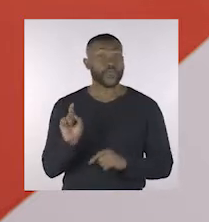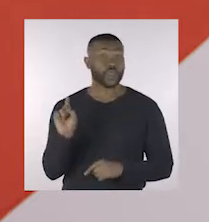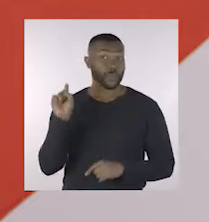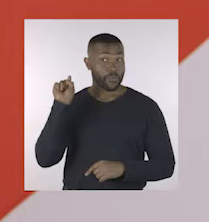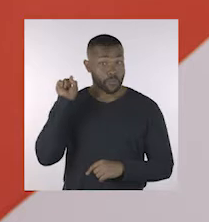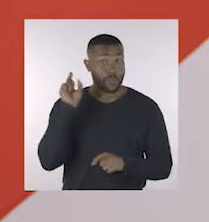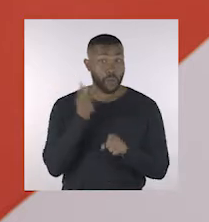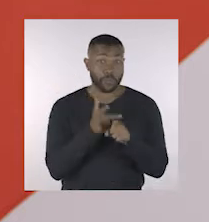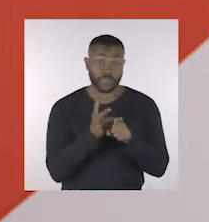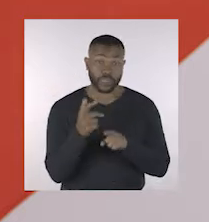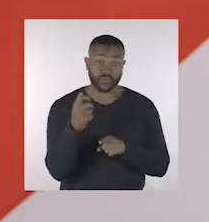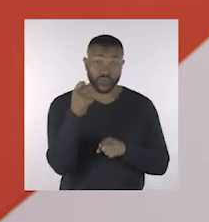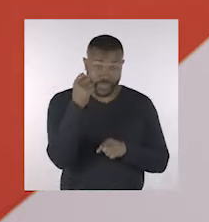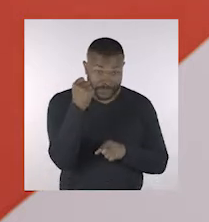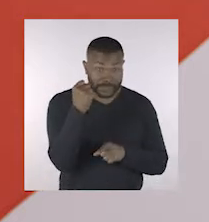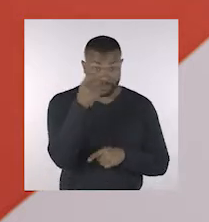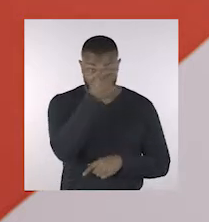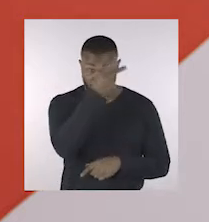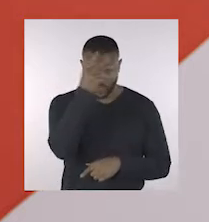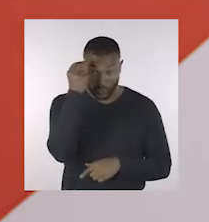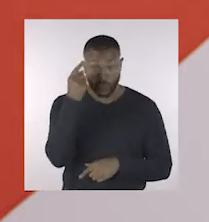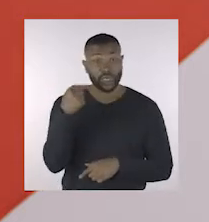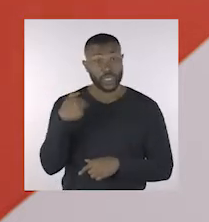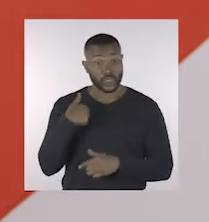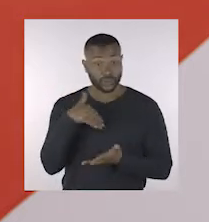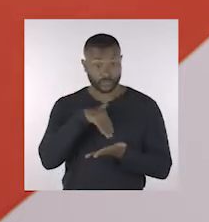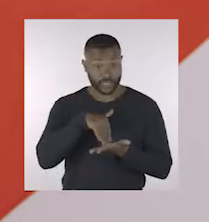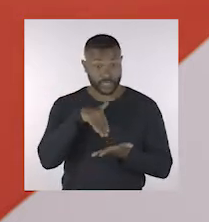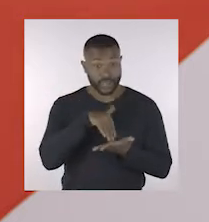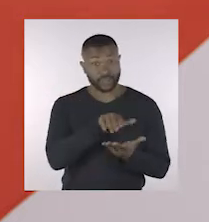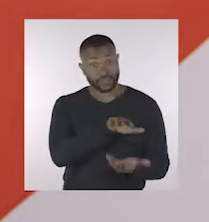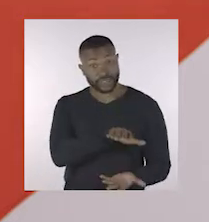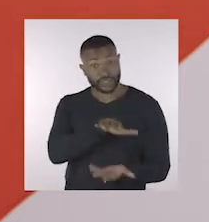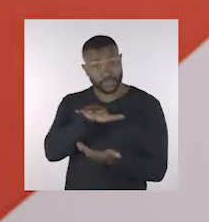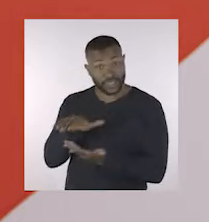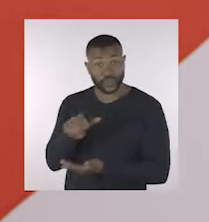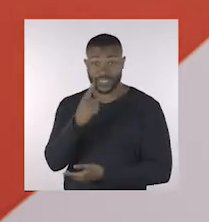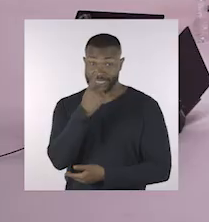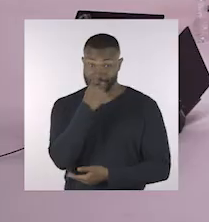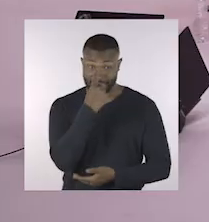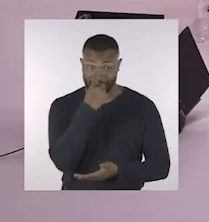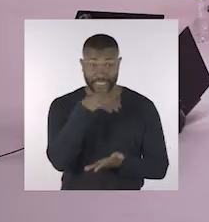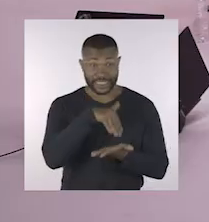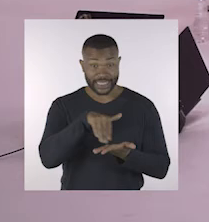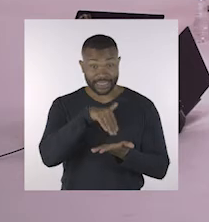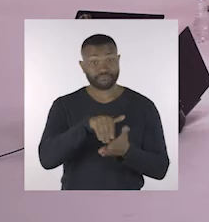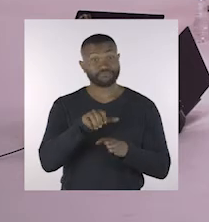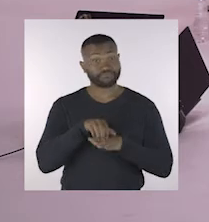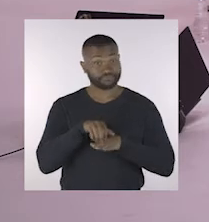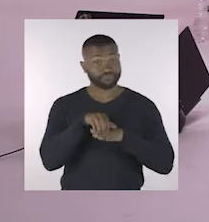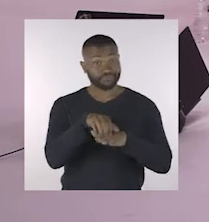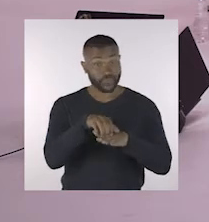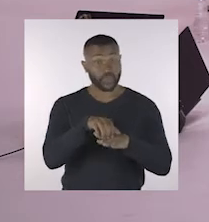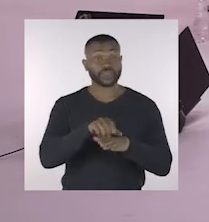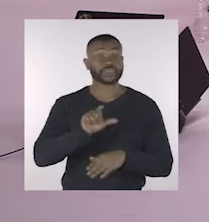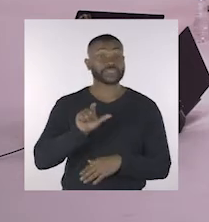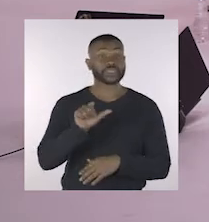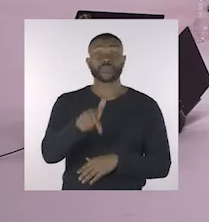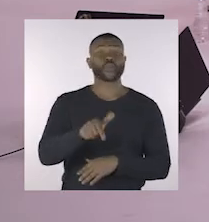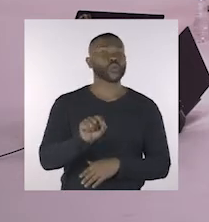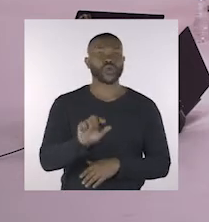a Marta ganha eleição nós fomos para o governo fui para a secretaria de abastecimento gelatina fica Secretaria de transportes